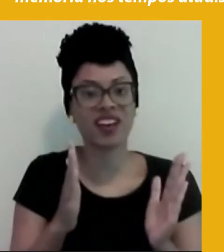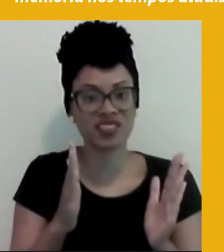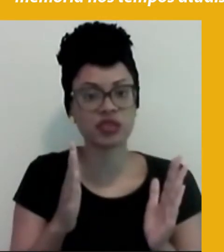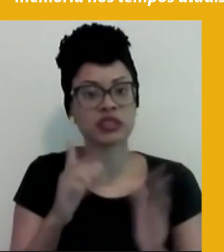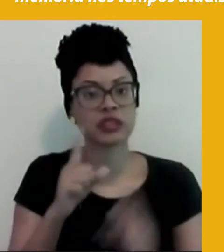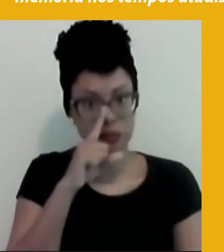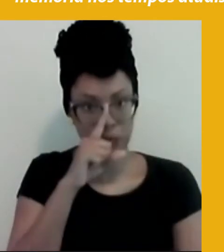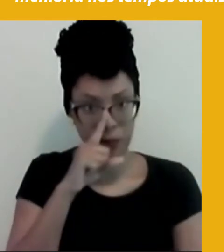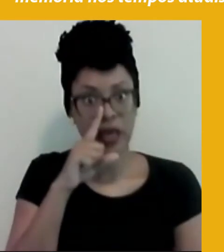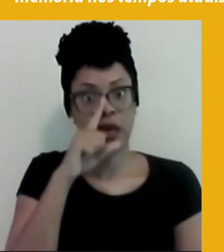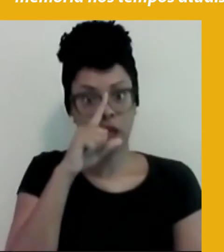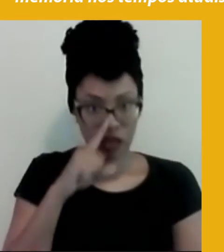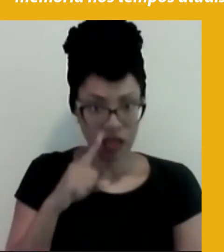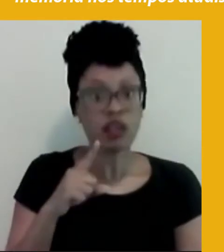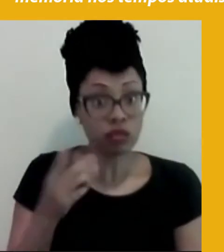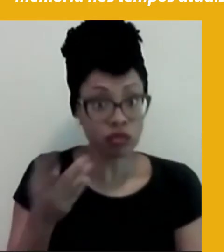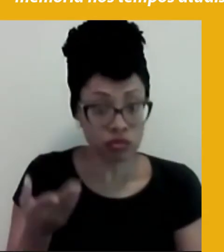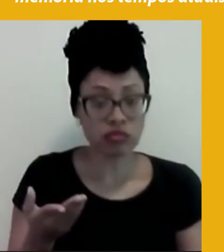perigo